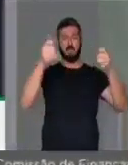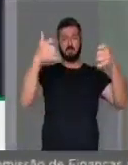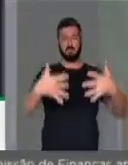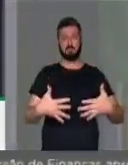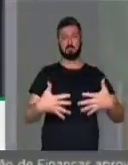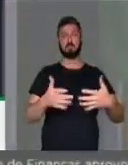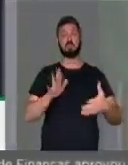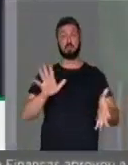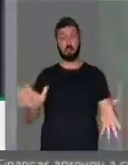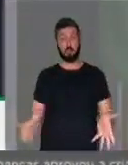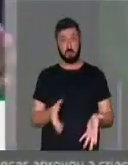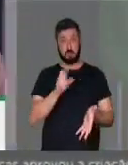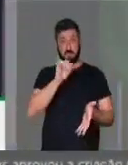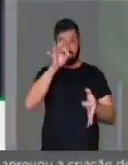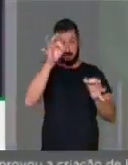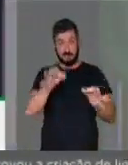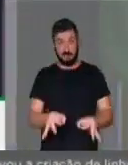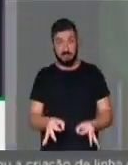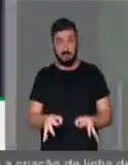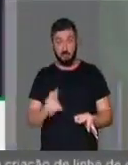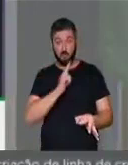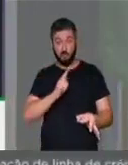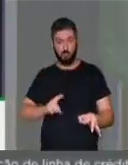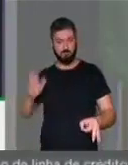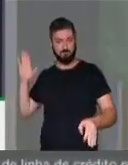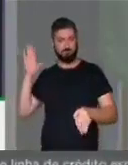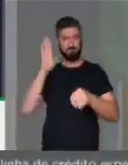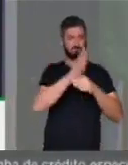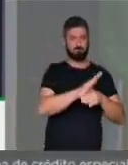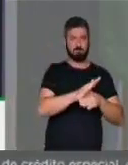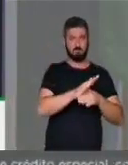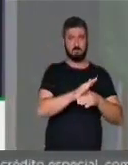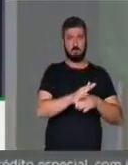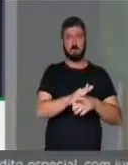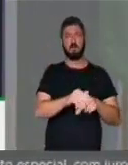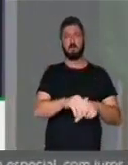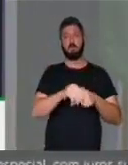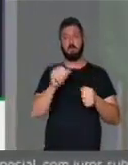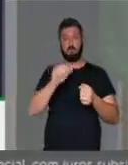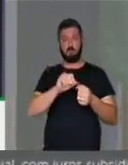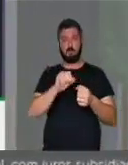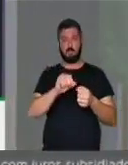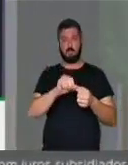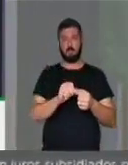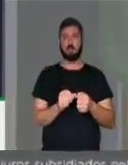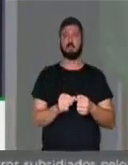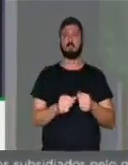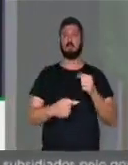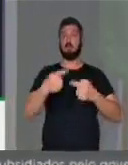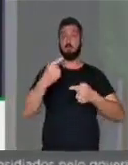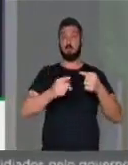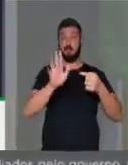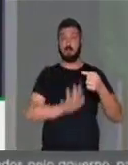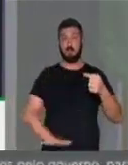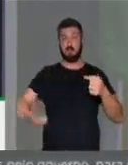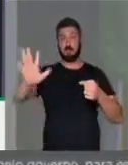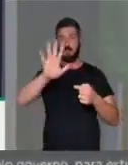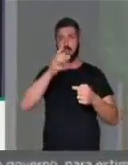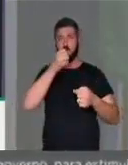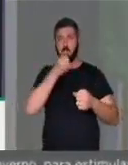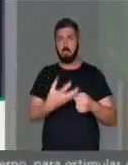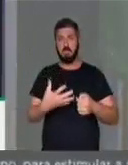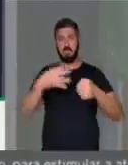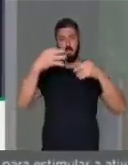o devido estímulo do setor governamental, através da implementação de uma política nacional